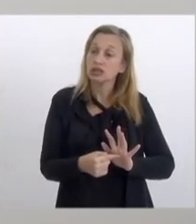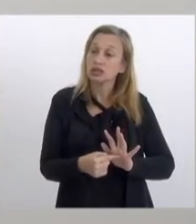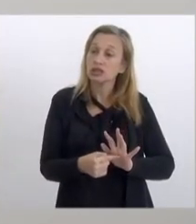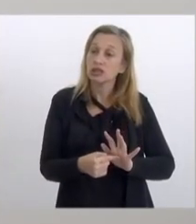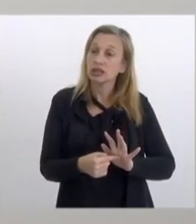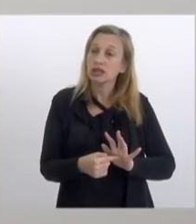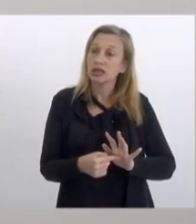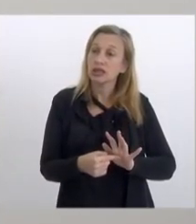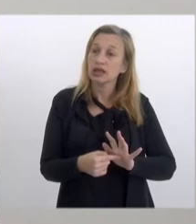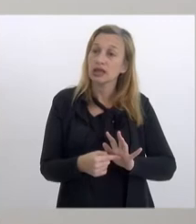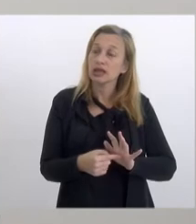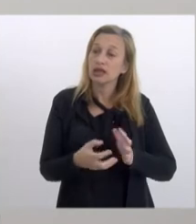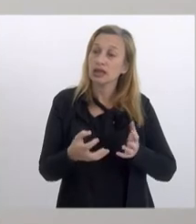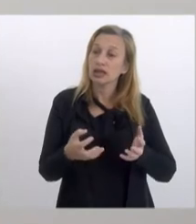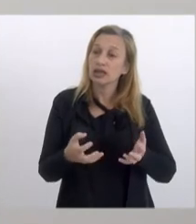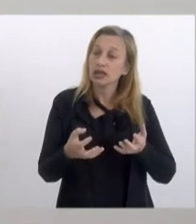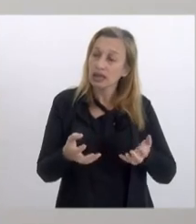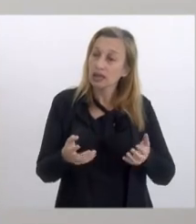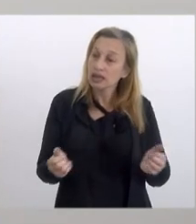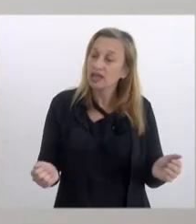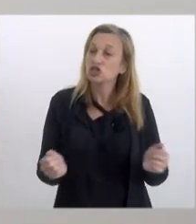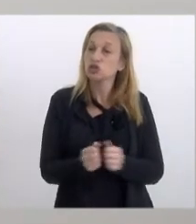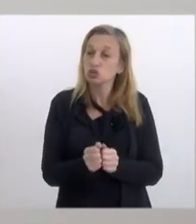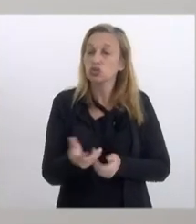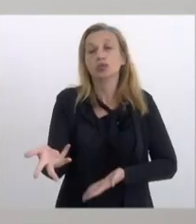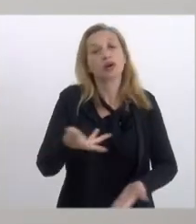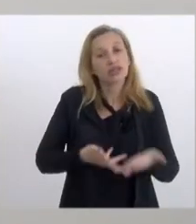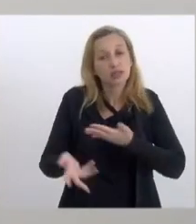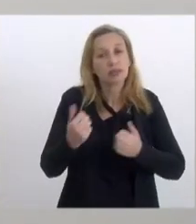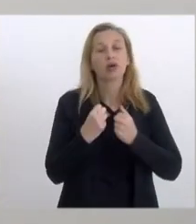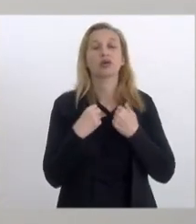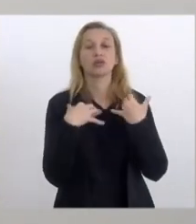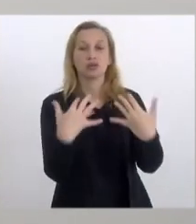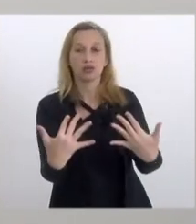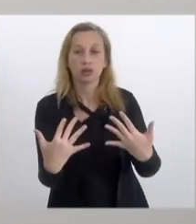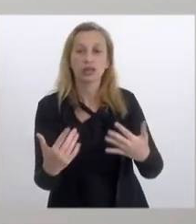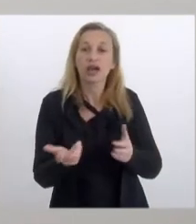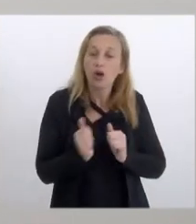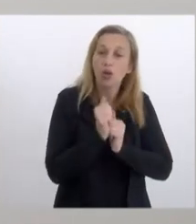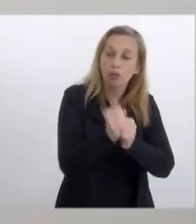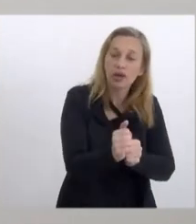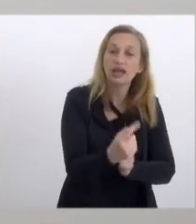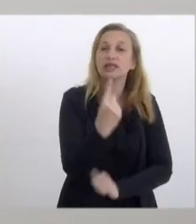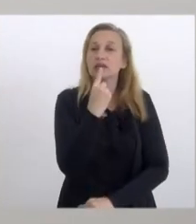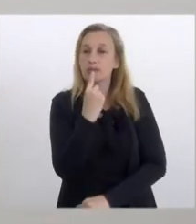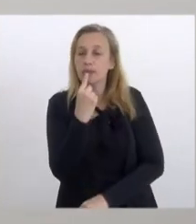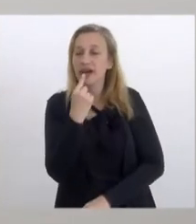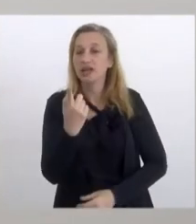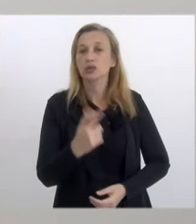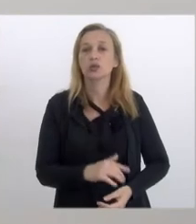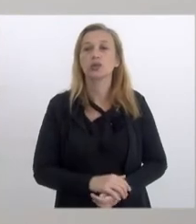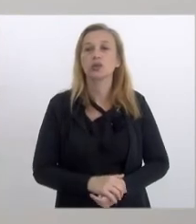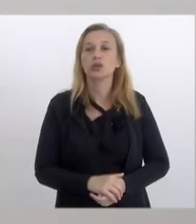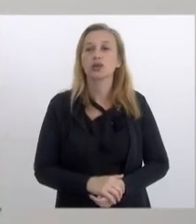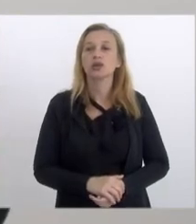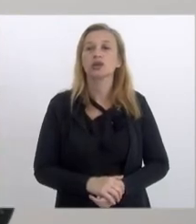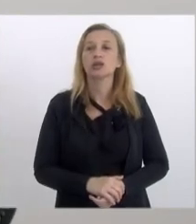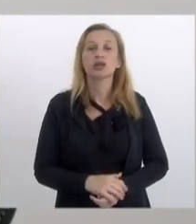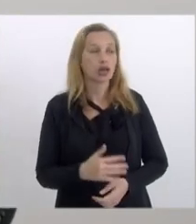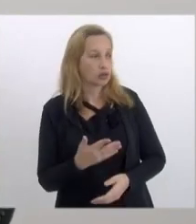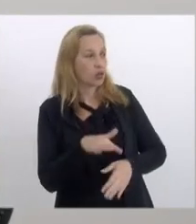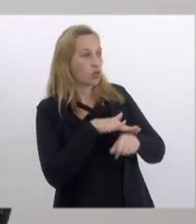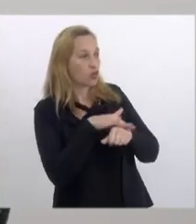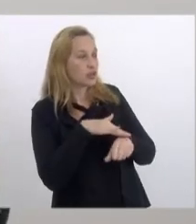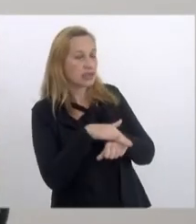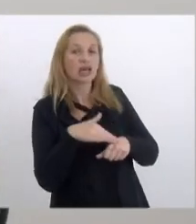entusiasmado em vir ao Estado, em participar de audiências públicas, em acompanhar de perto, eu